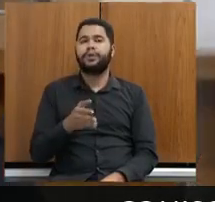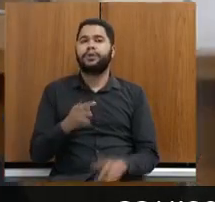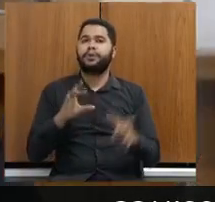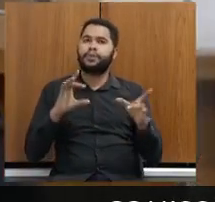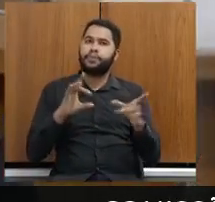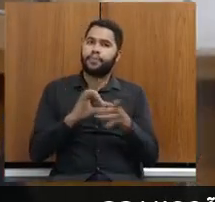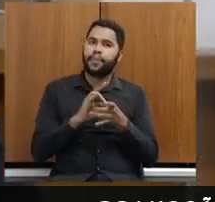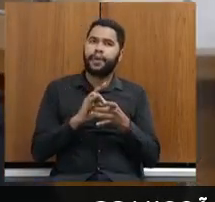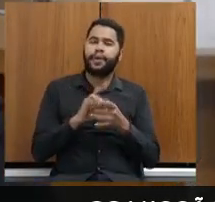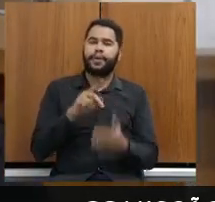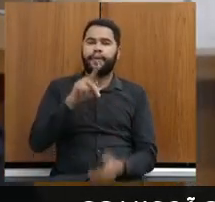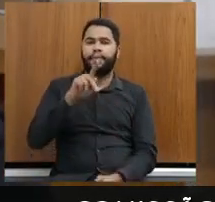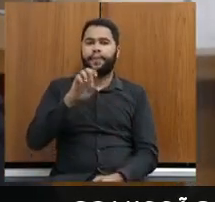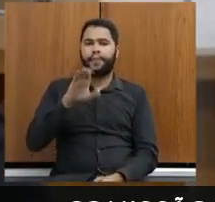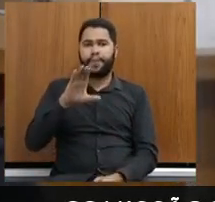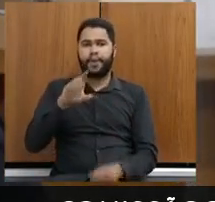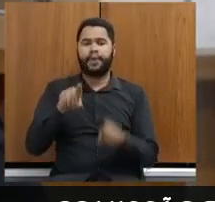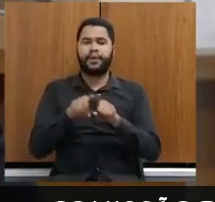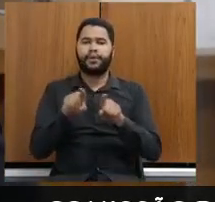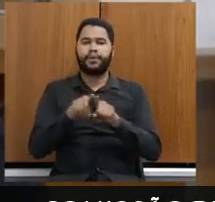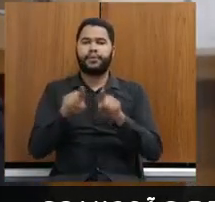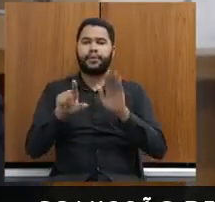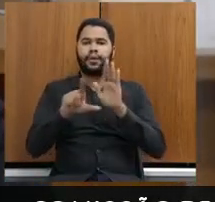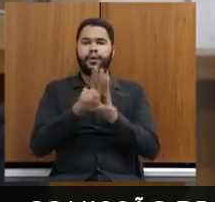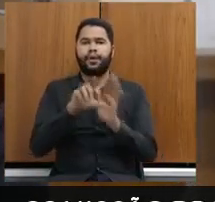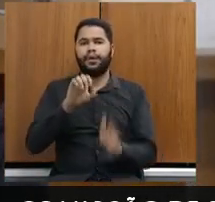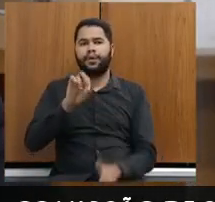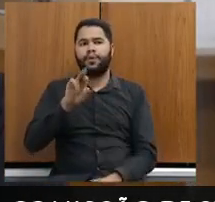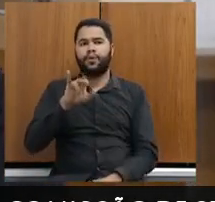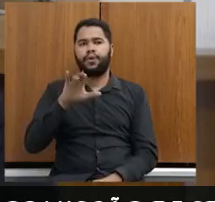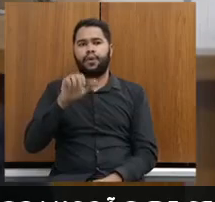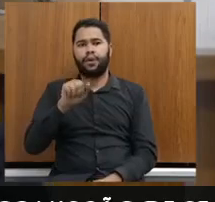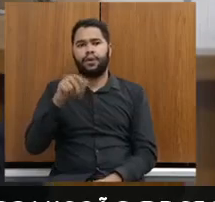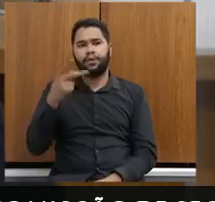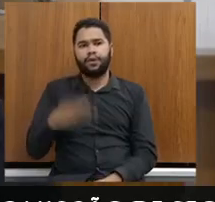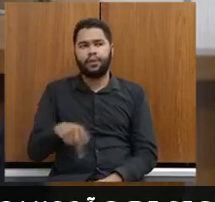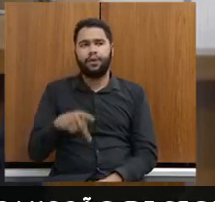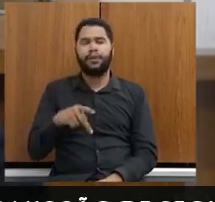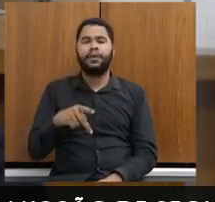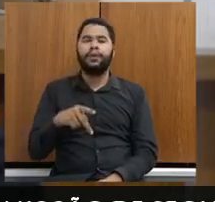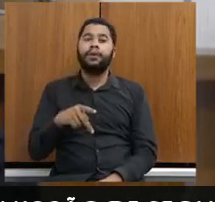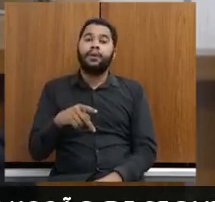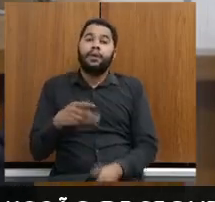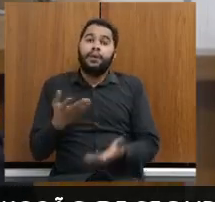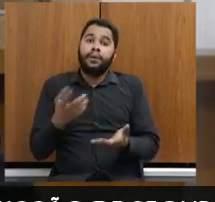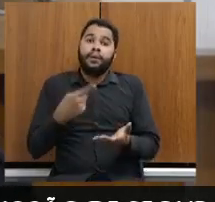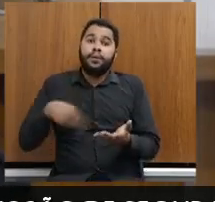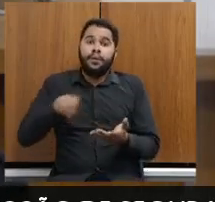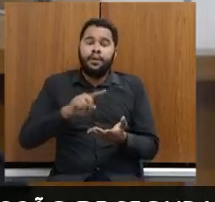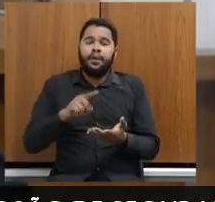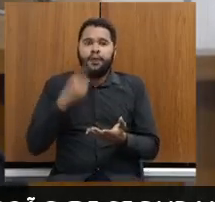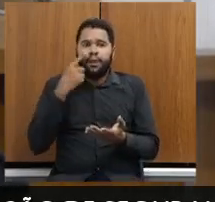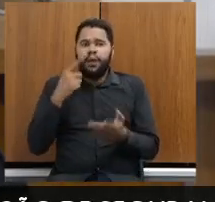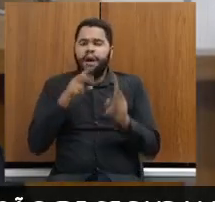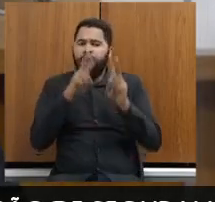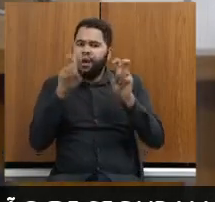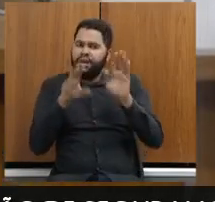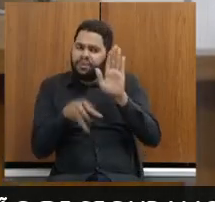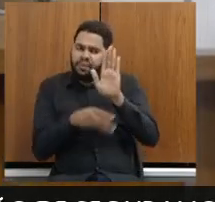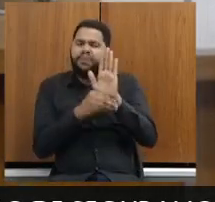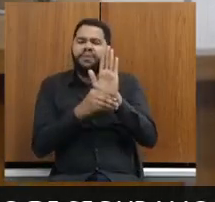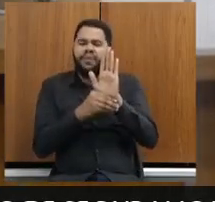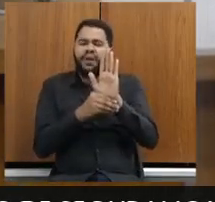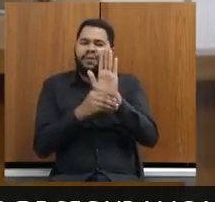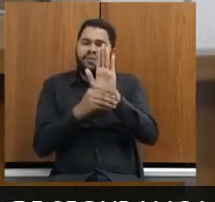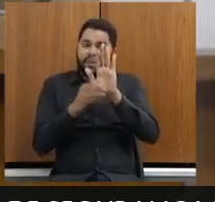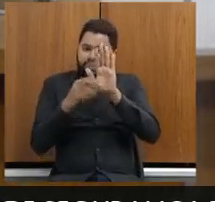com a não só com a PEC mas também com a lei orgânica da polícia penal e isso é um momento que a gente vai ter que colocar na parte de cá um assunto então